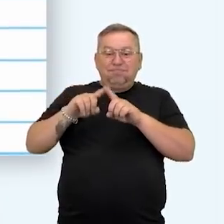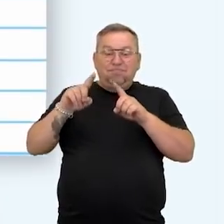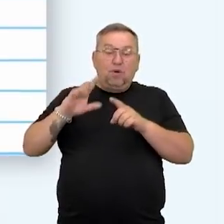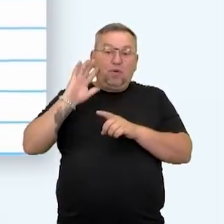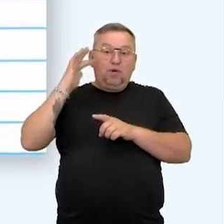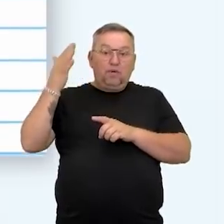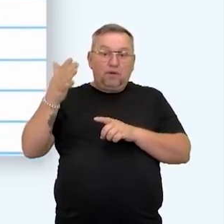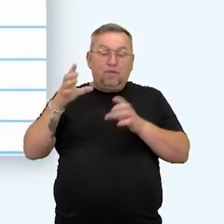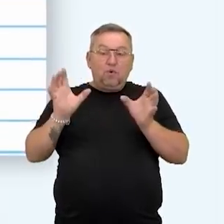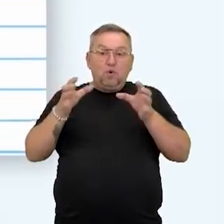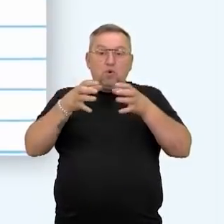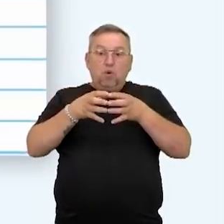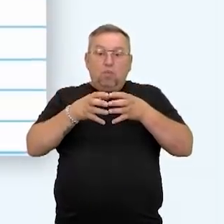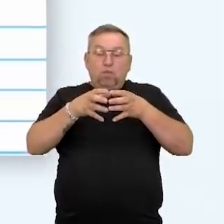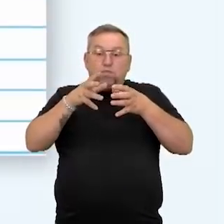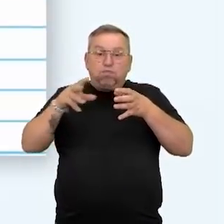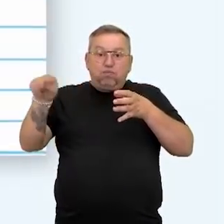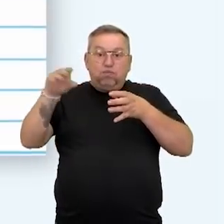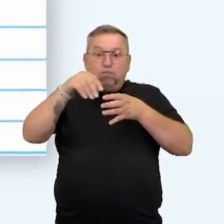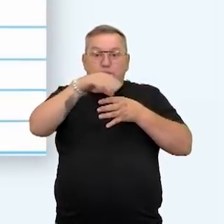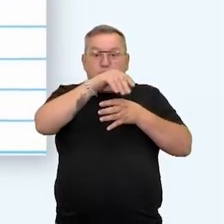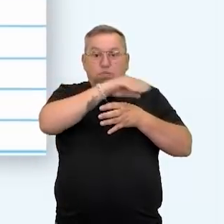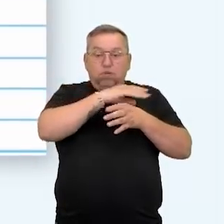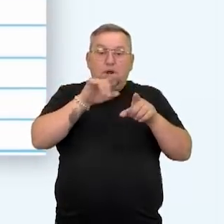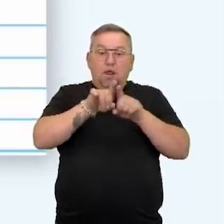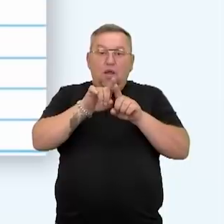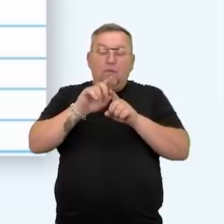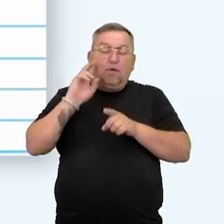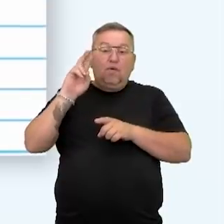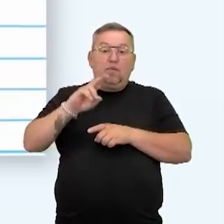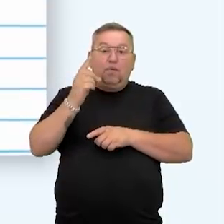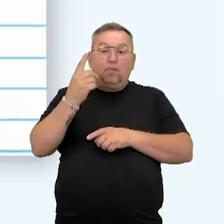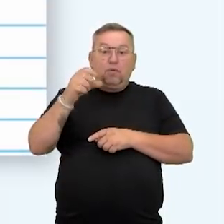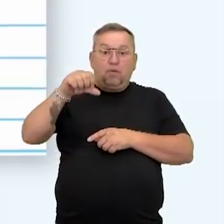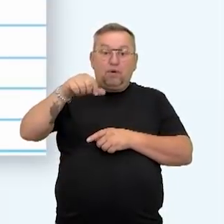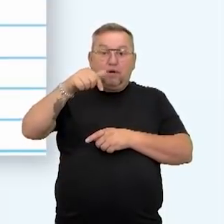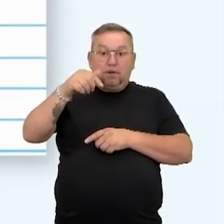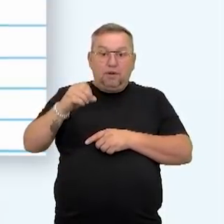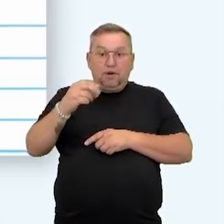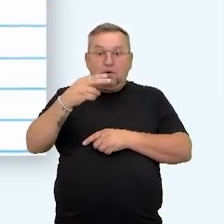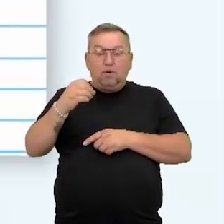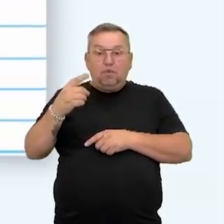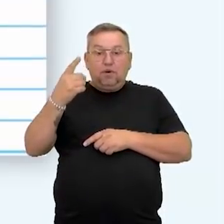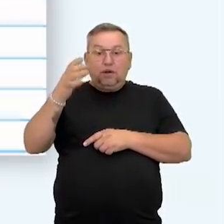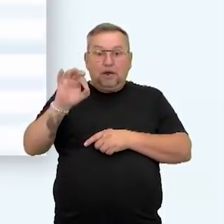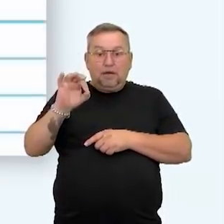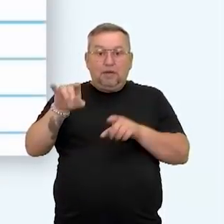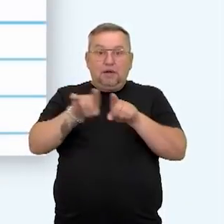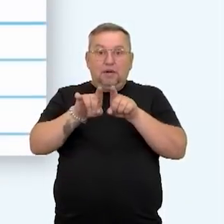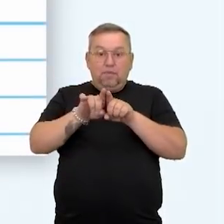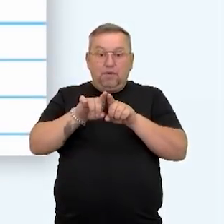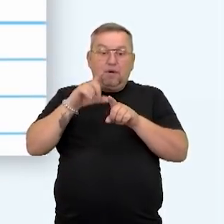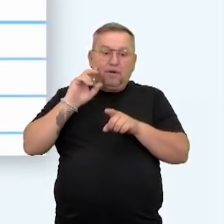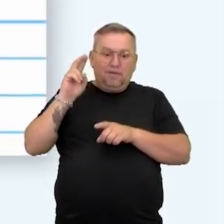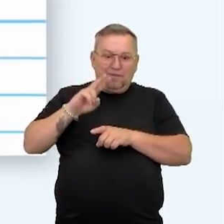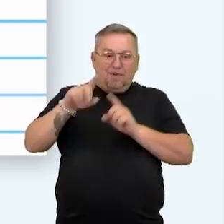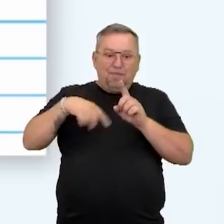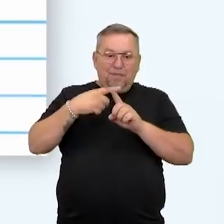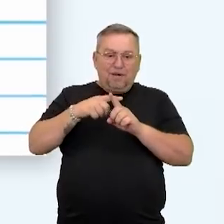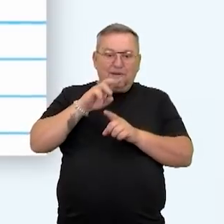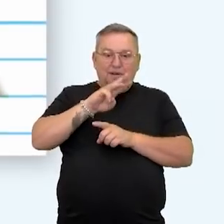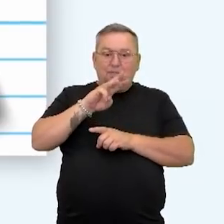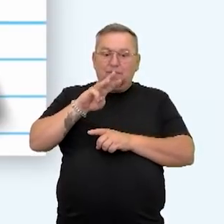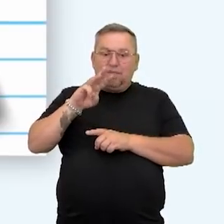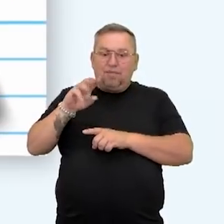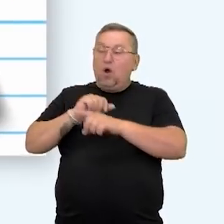grandes aglomerações diminuíram o ritmo de crescimento entre as décadas de 1970 e 2010. Quer saber mais sobre o assunto? No portal do